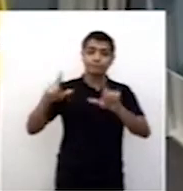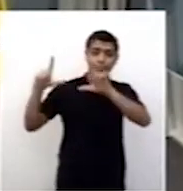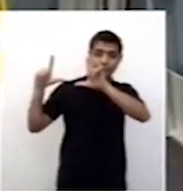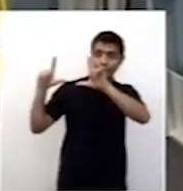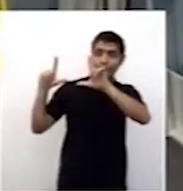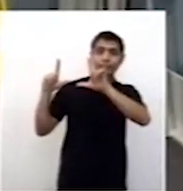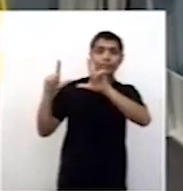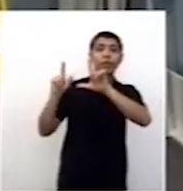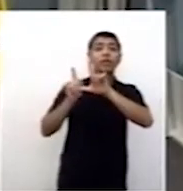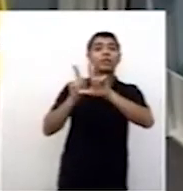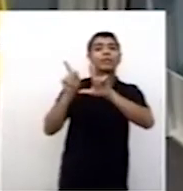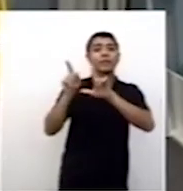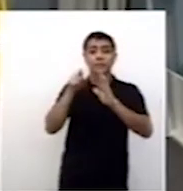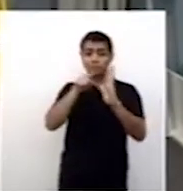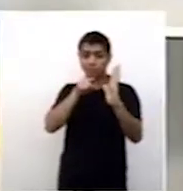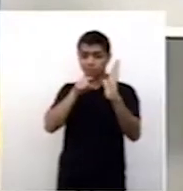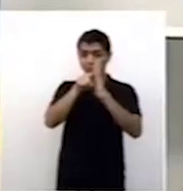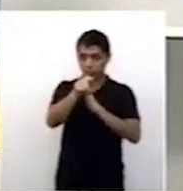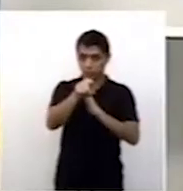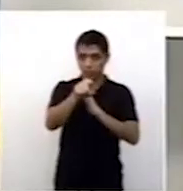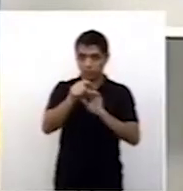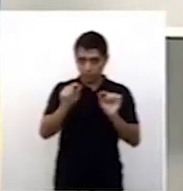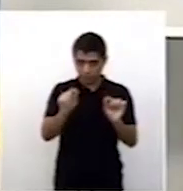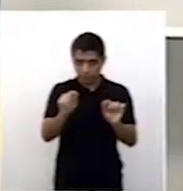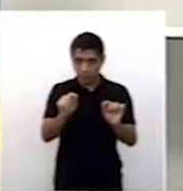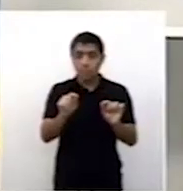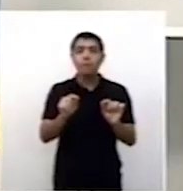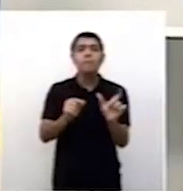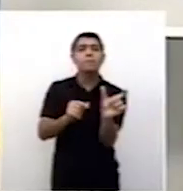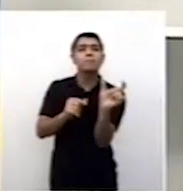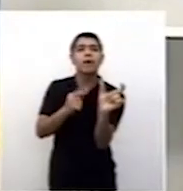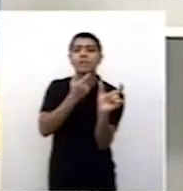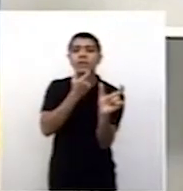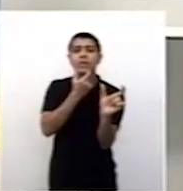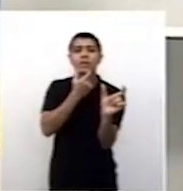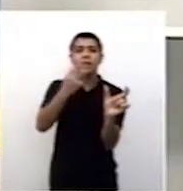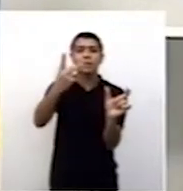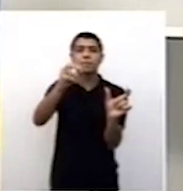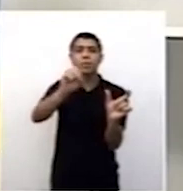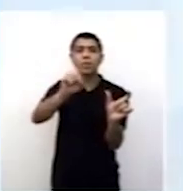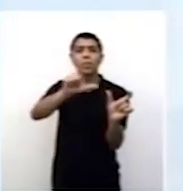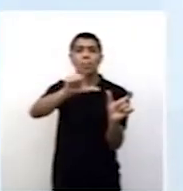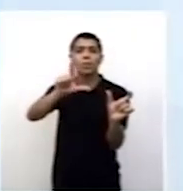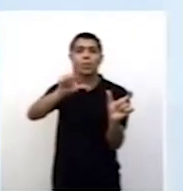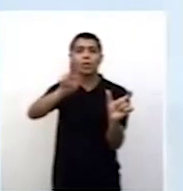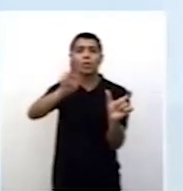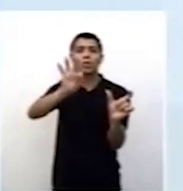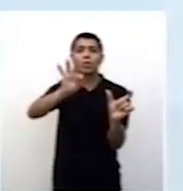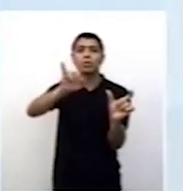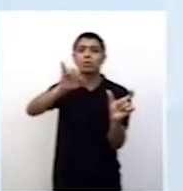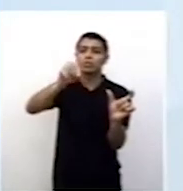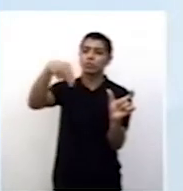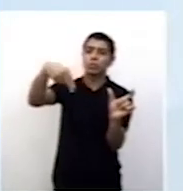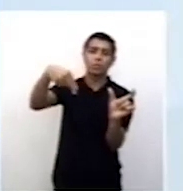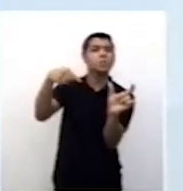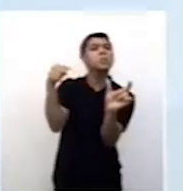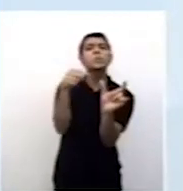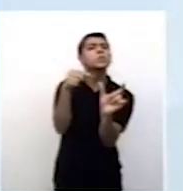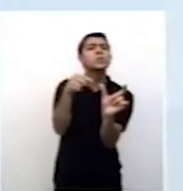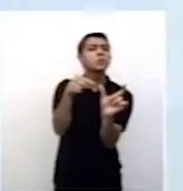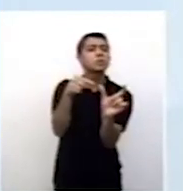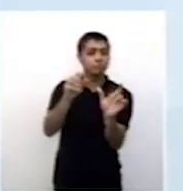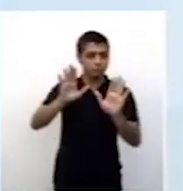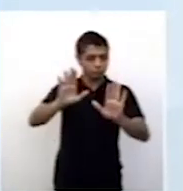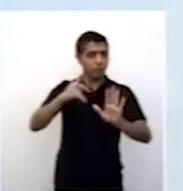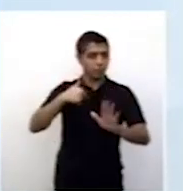chat, né? Da definição de pollution, certo? Então, eu vou levantar aqui e eu vou